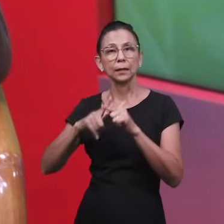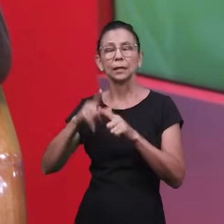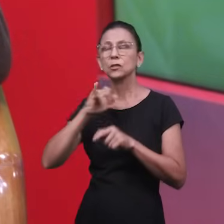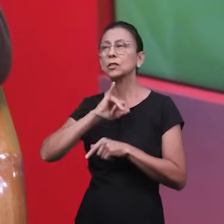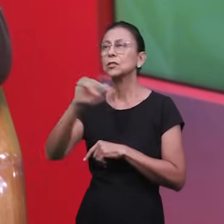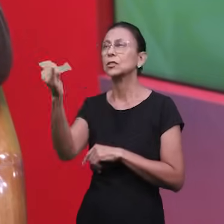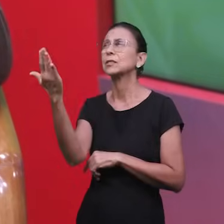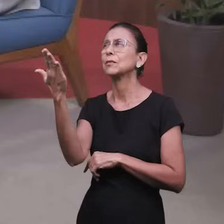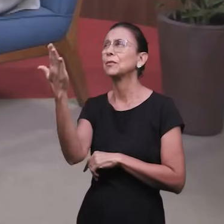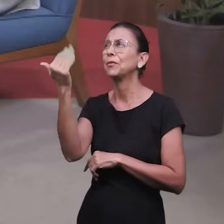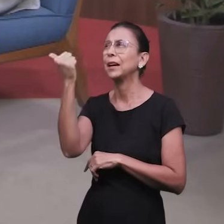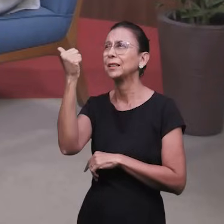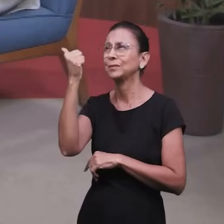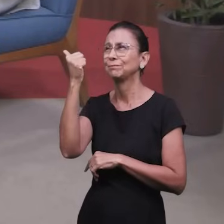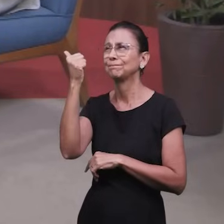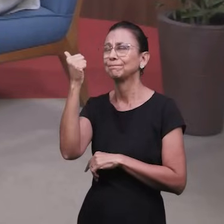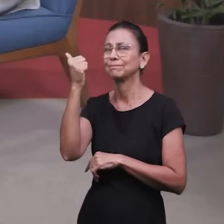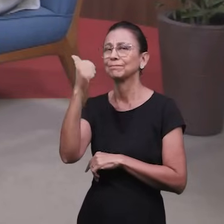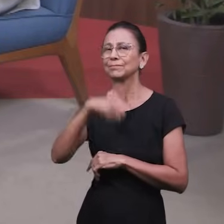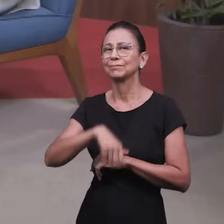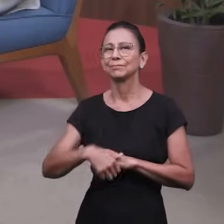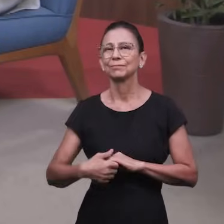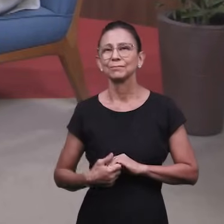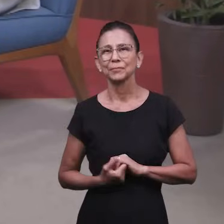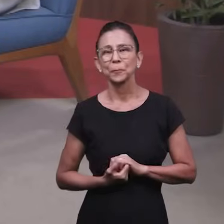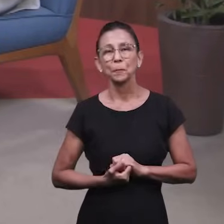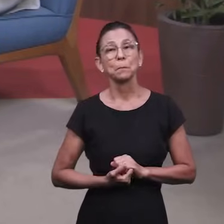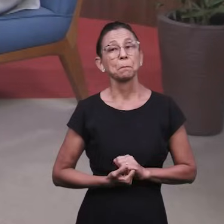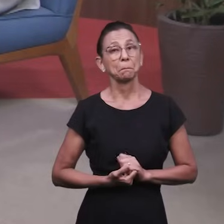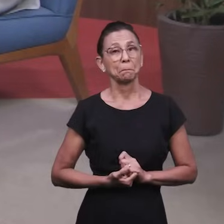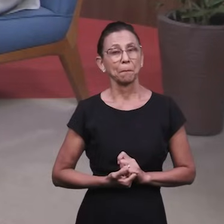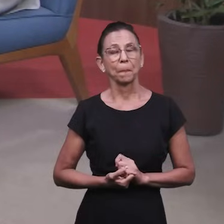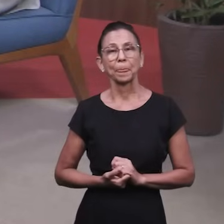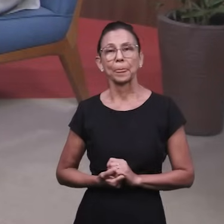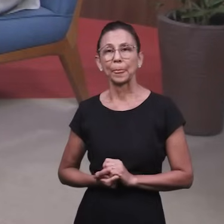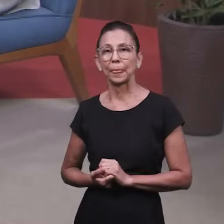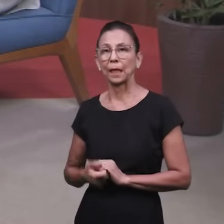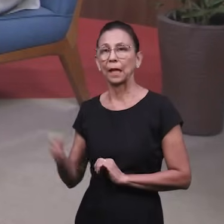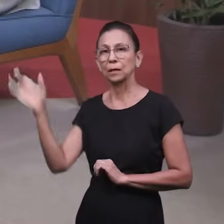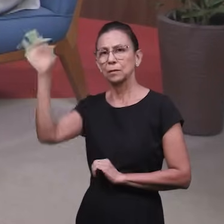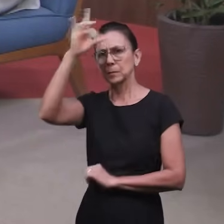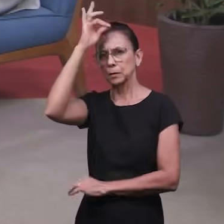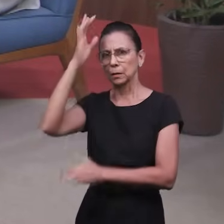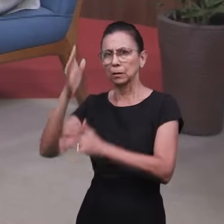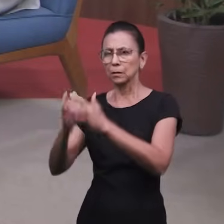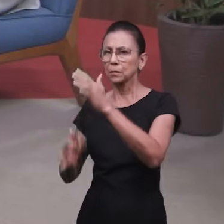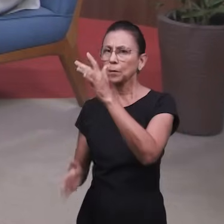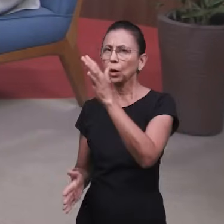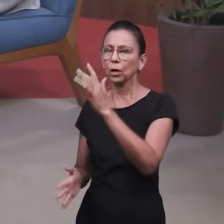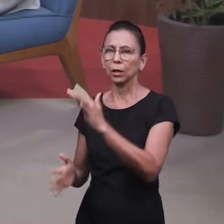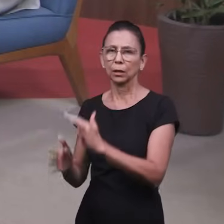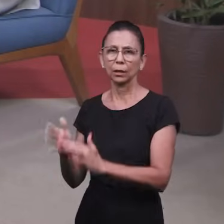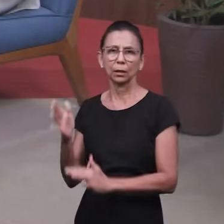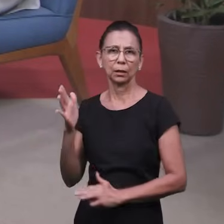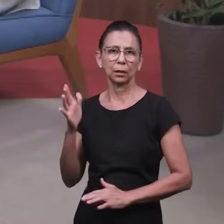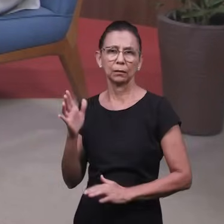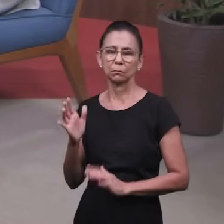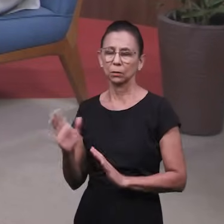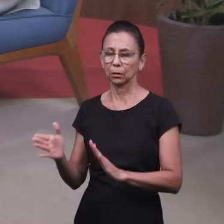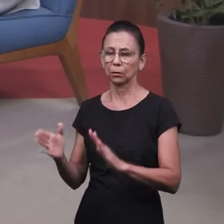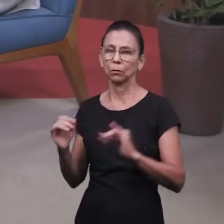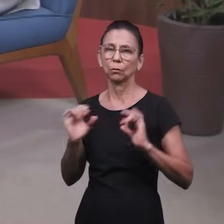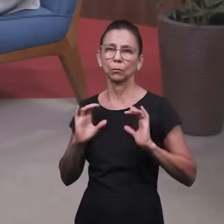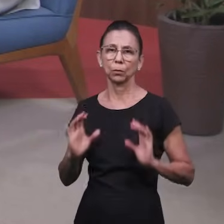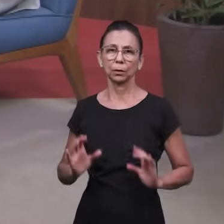a igreja fiel, Josias, ela é cheia do Espírito Santo. Então as